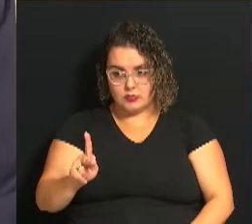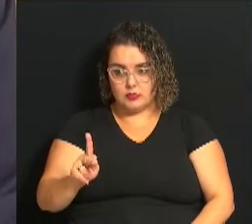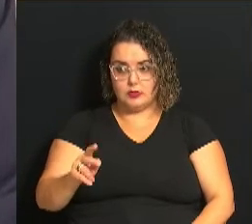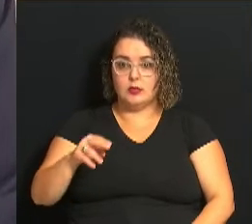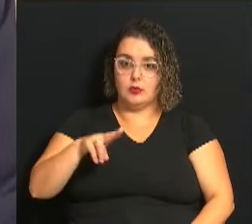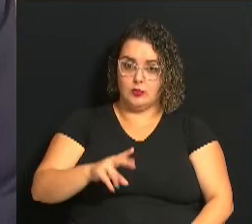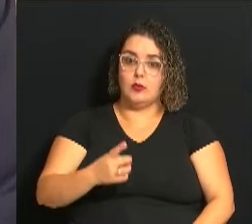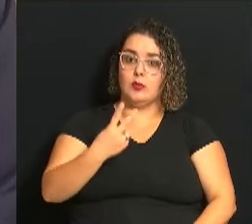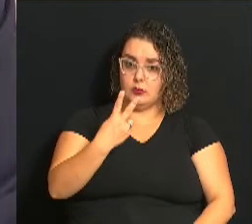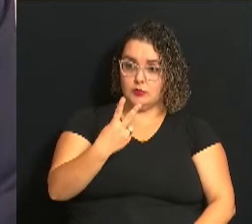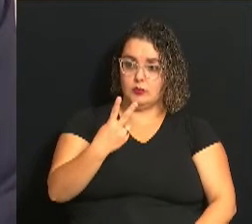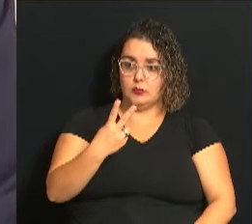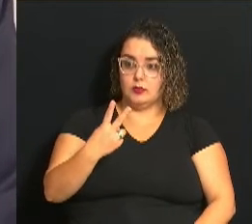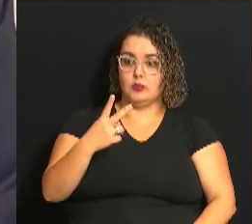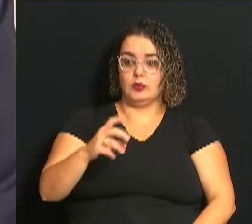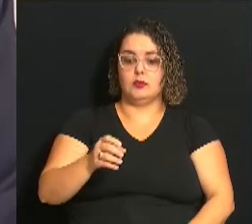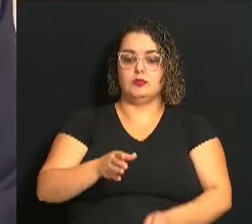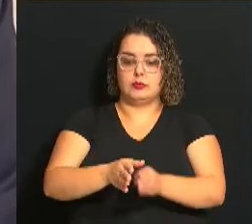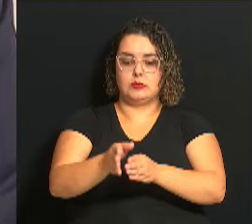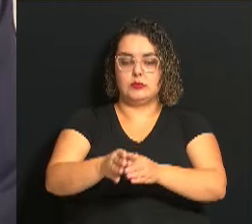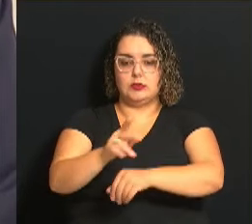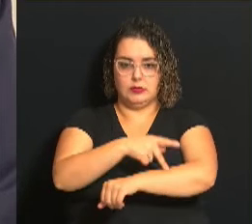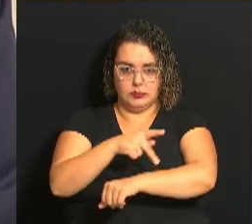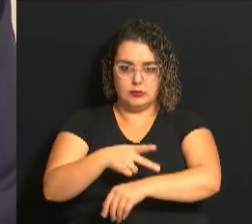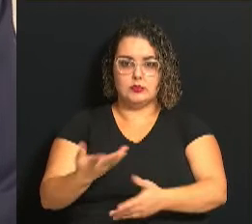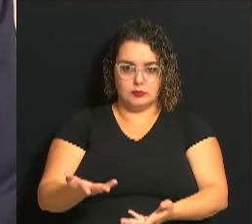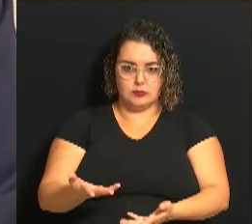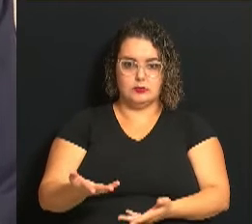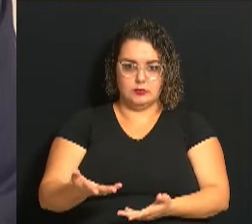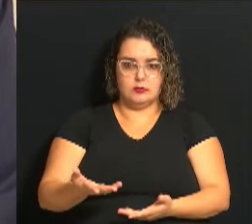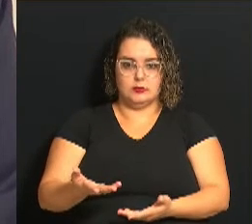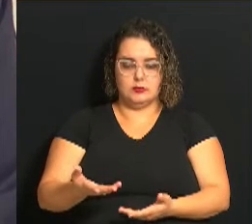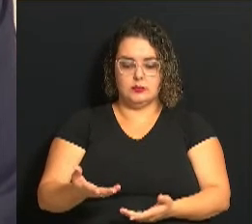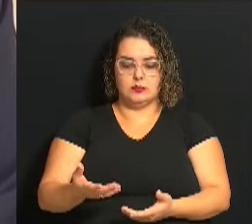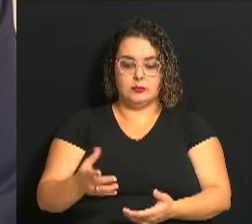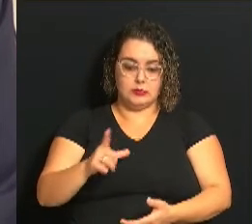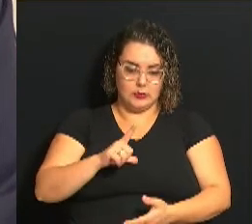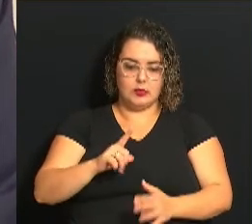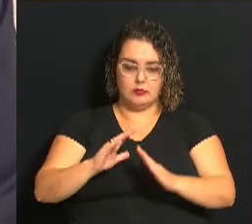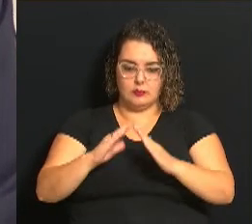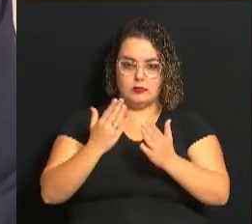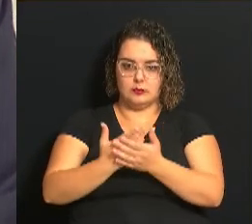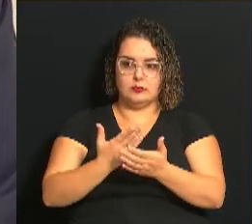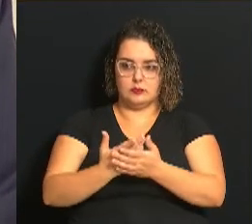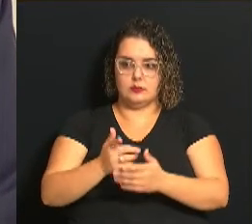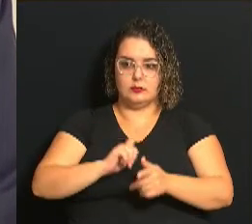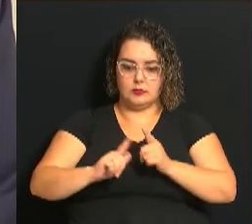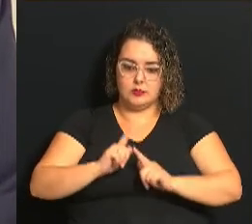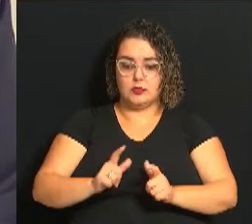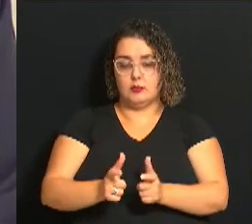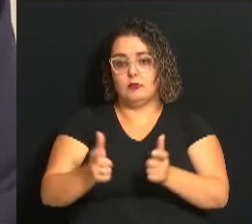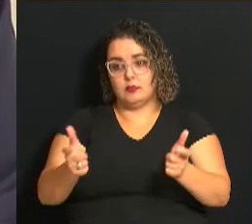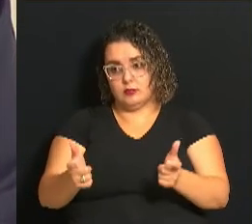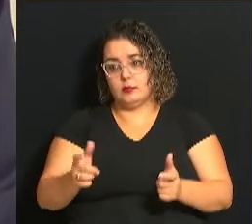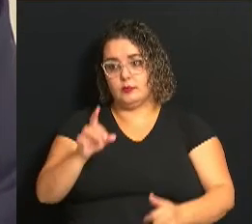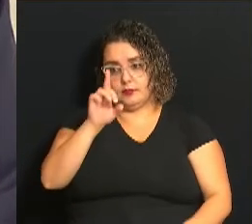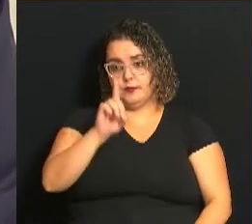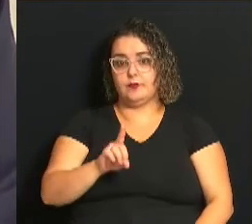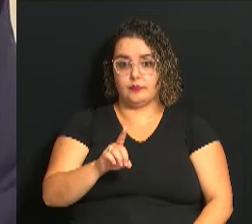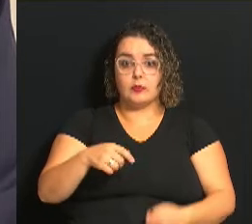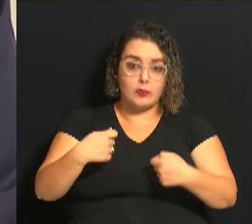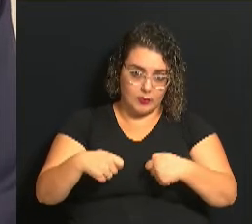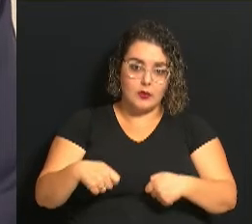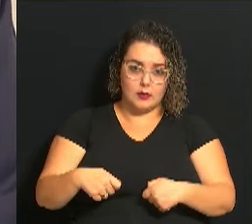2 orientadores pedagógicos. Então, nós temos escolas que comportam uma estrutura de gestão maior, que é o diretor, que tem que ter